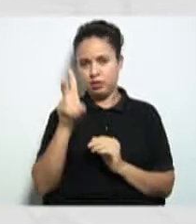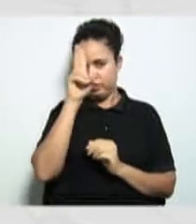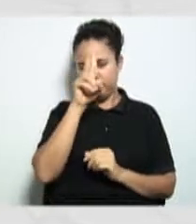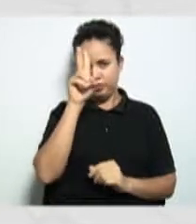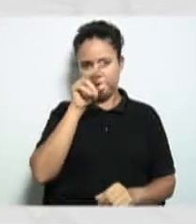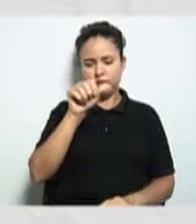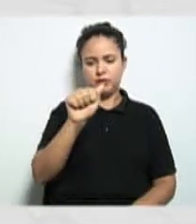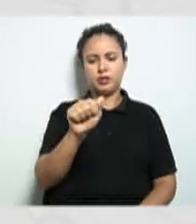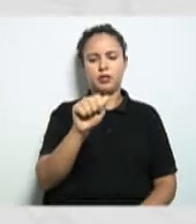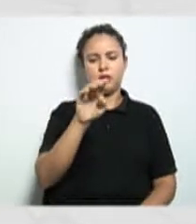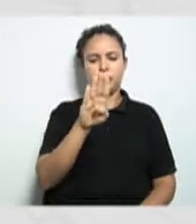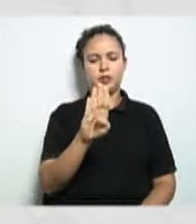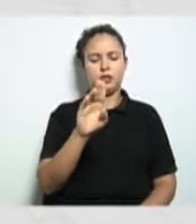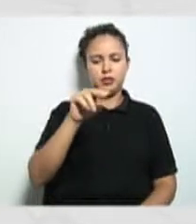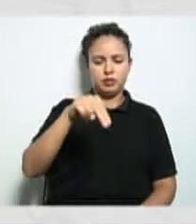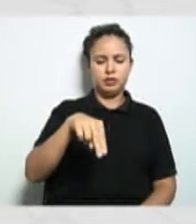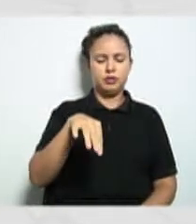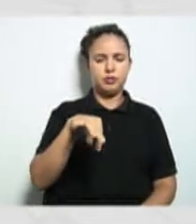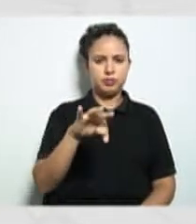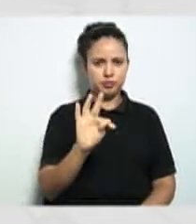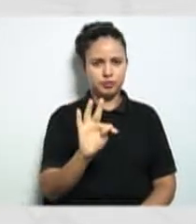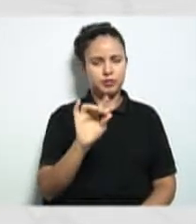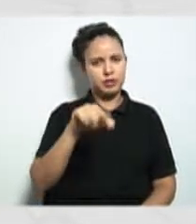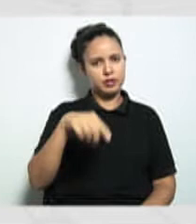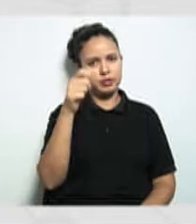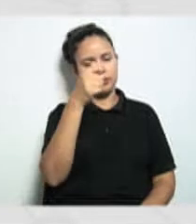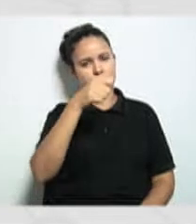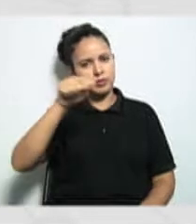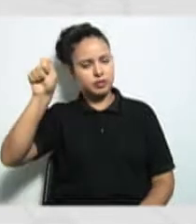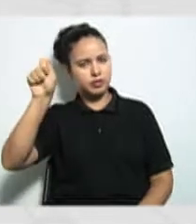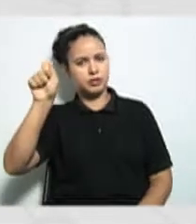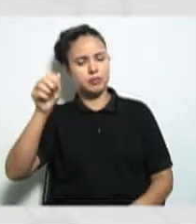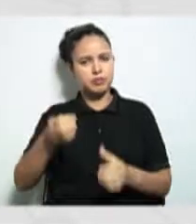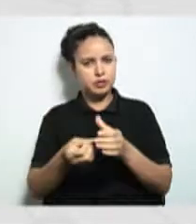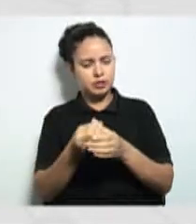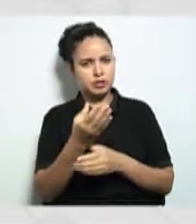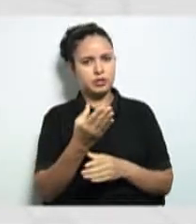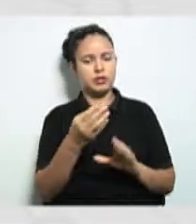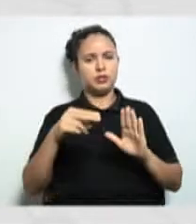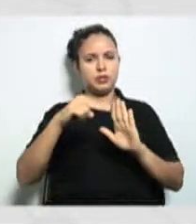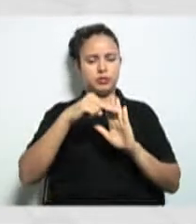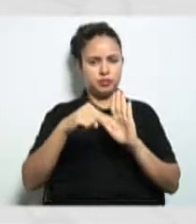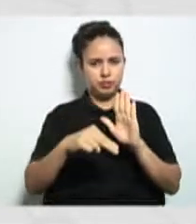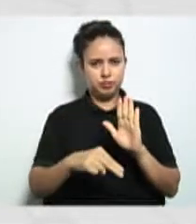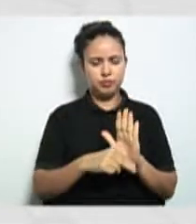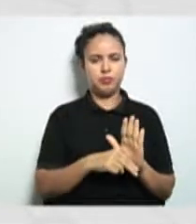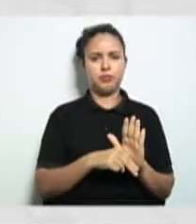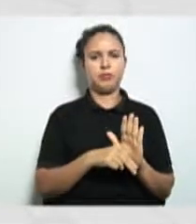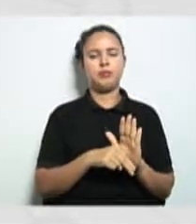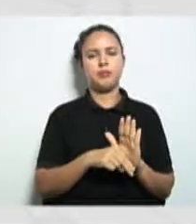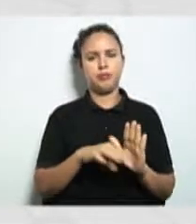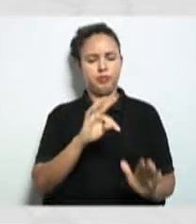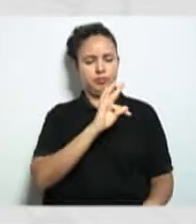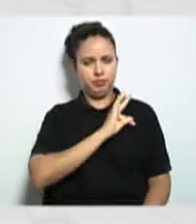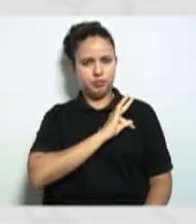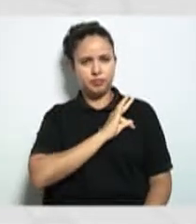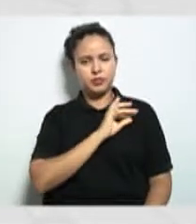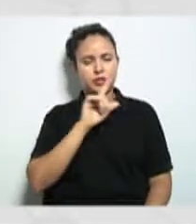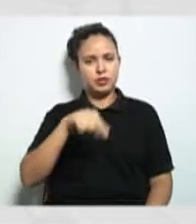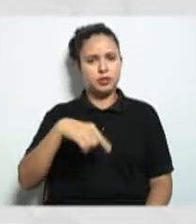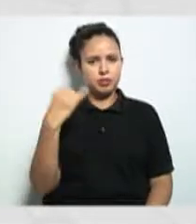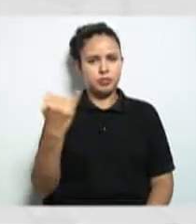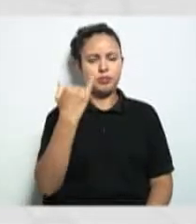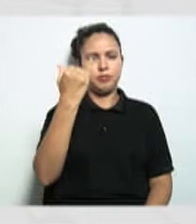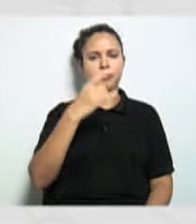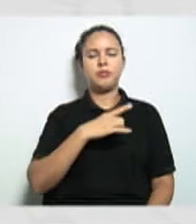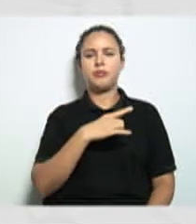a associação que trata dessas normas técnicas. Então, gente, não é necessário você decorar o númerozinho da norma, mas é importante você saber que